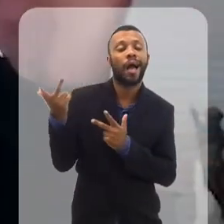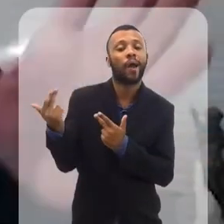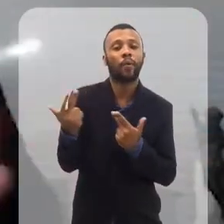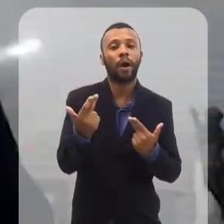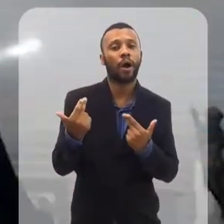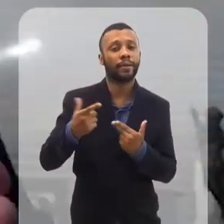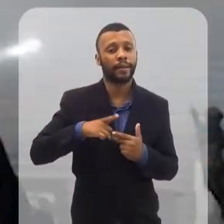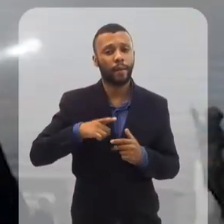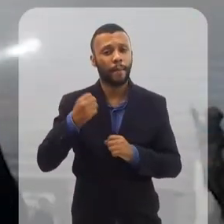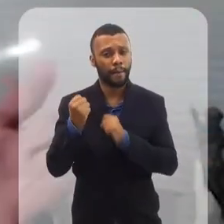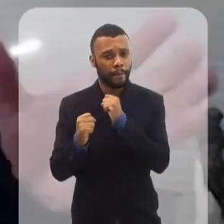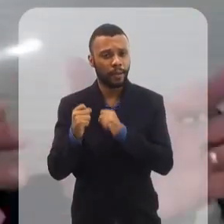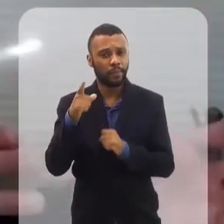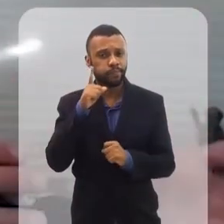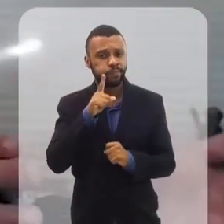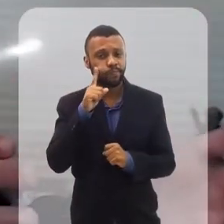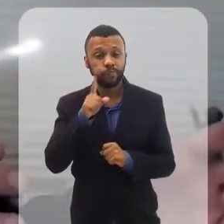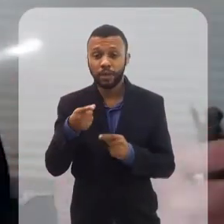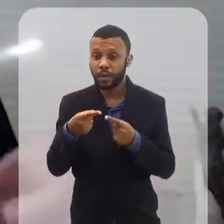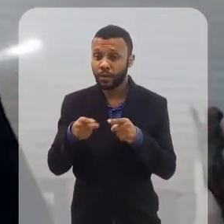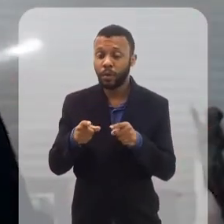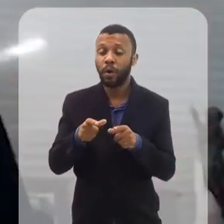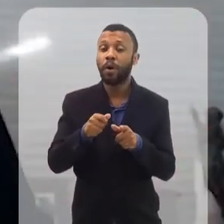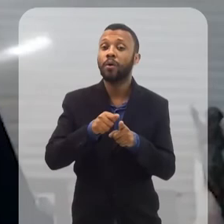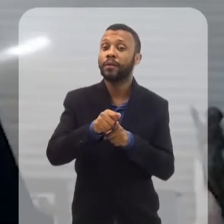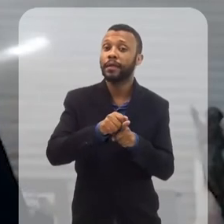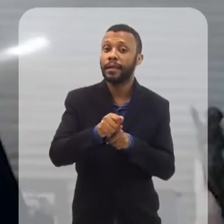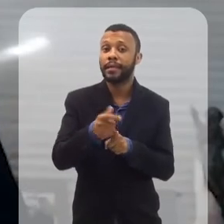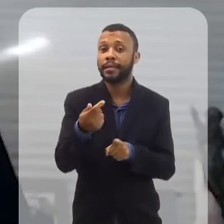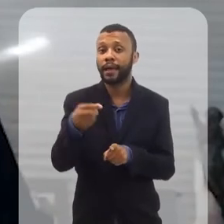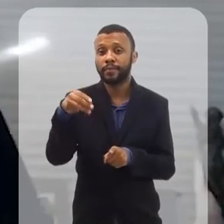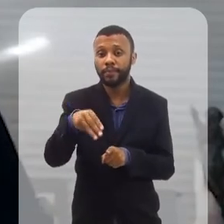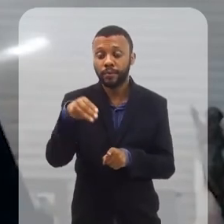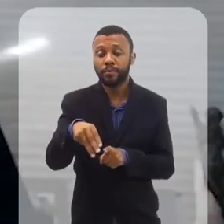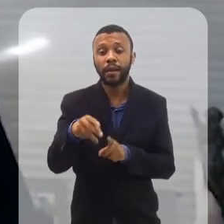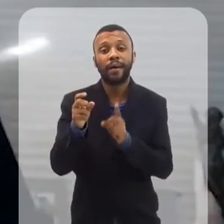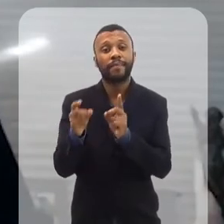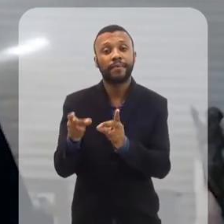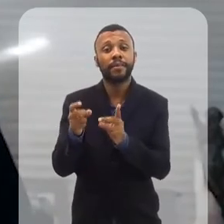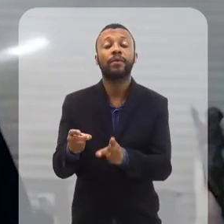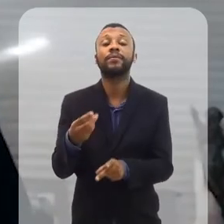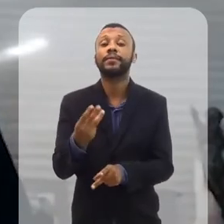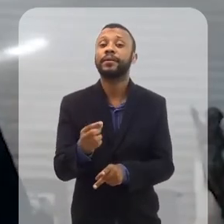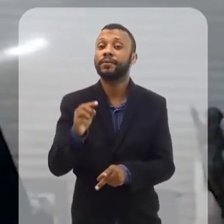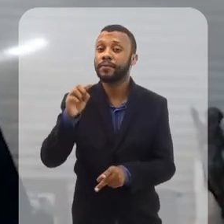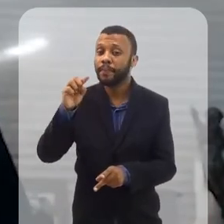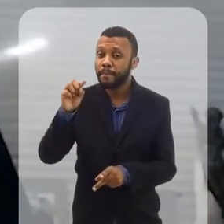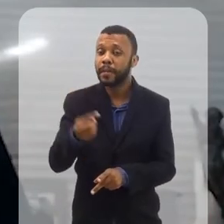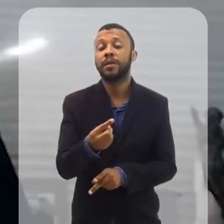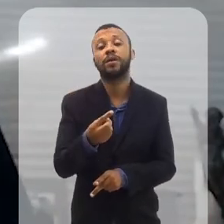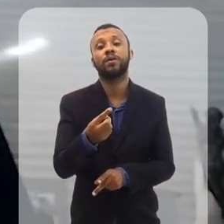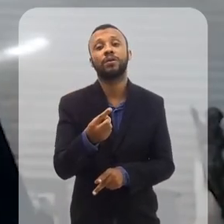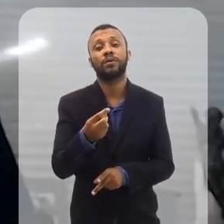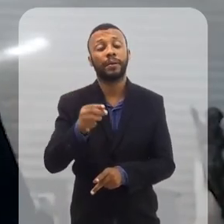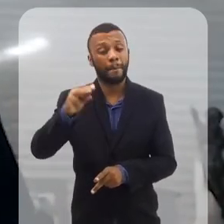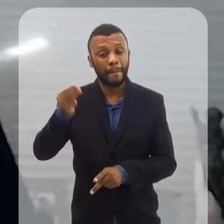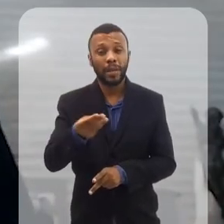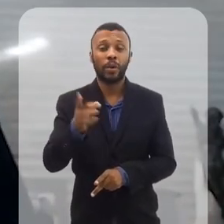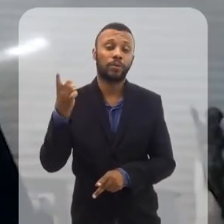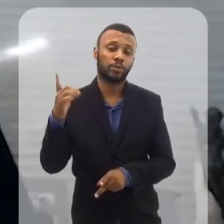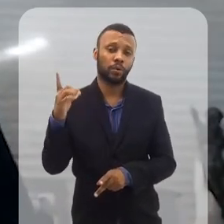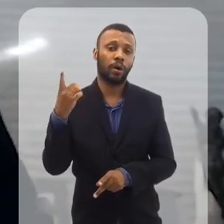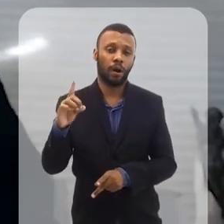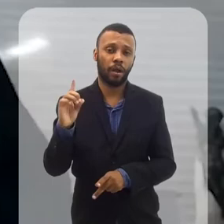estão acontecendo desse nível. Tem uma empresa nos Estados Unidos que lançou um tênis, em 7 minutos ela vendeu 3 milhões de dólares. Em